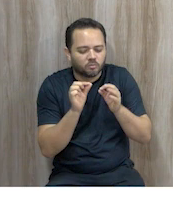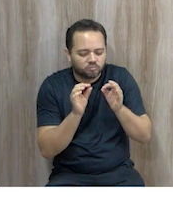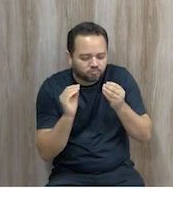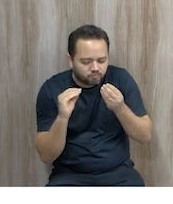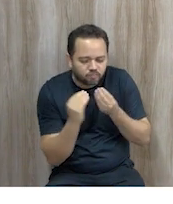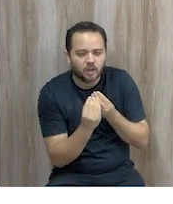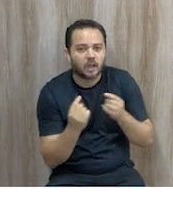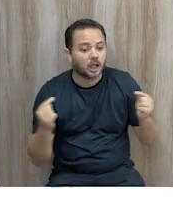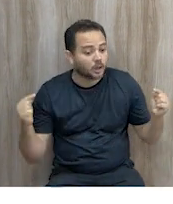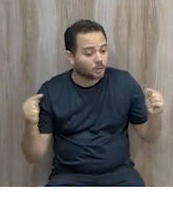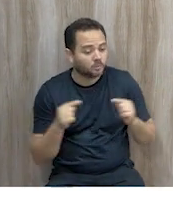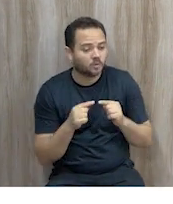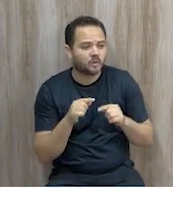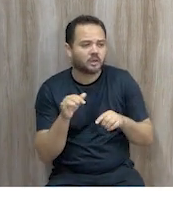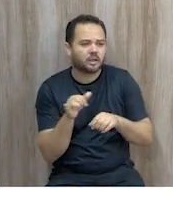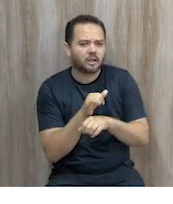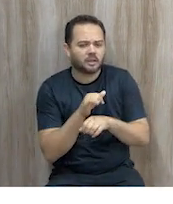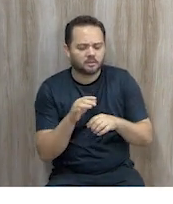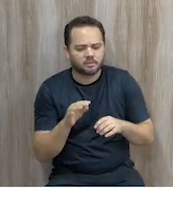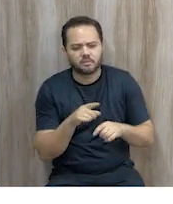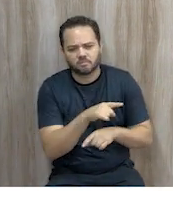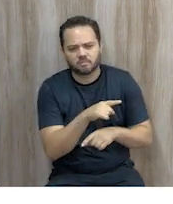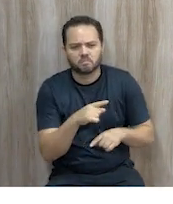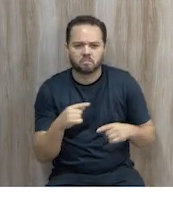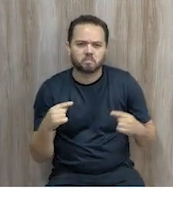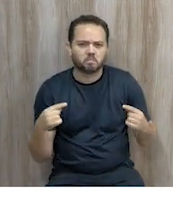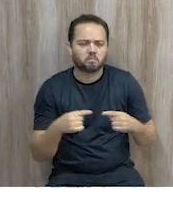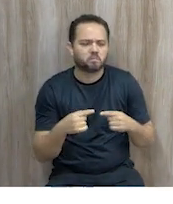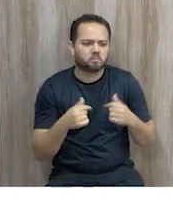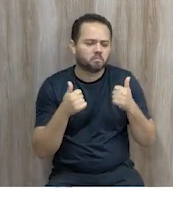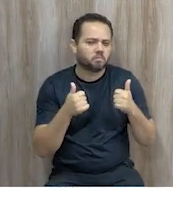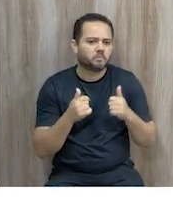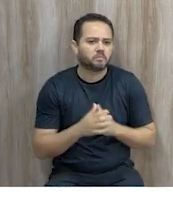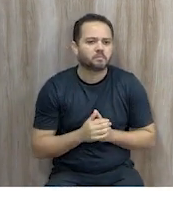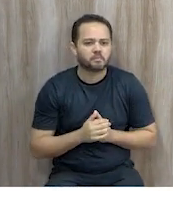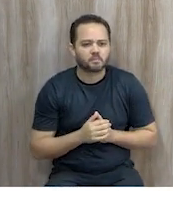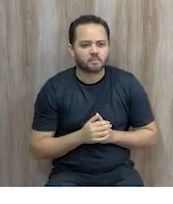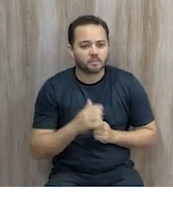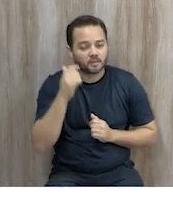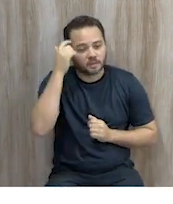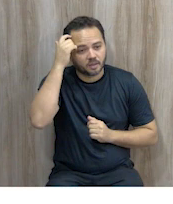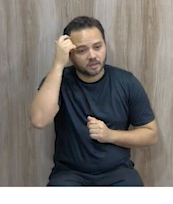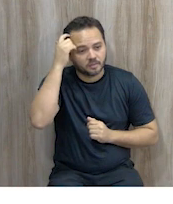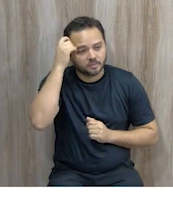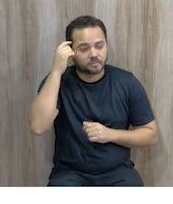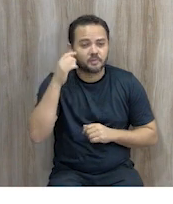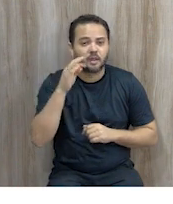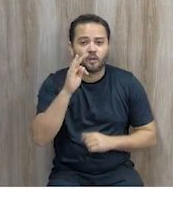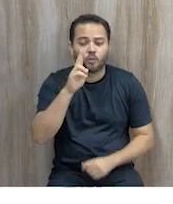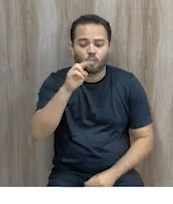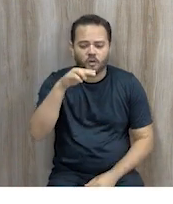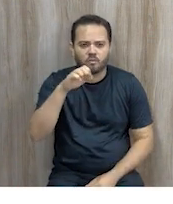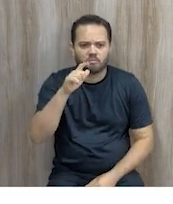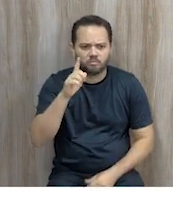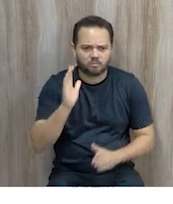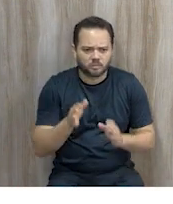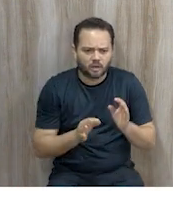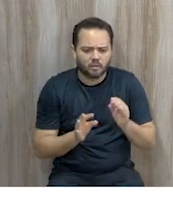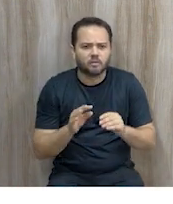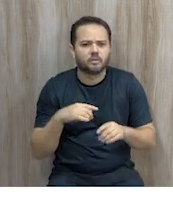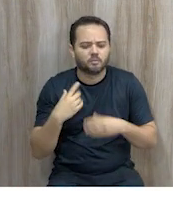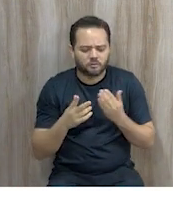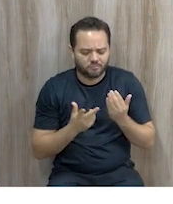acabou dando mais força para a indicação dessa técnica. Então, feito o túnel, a gente utiliza ali o enxerto de